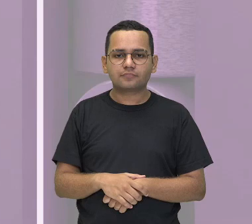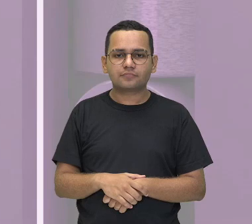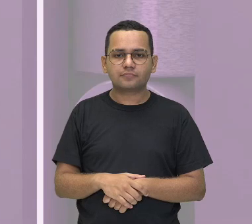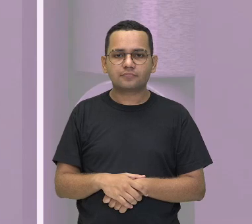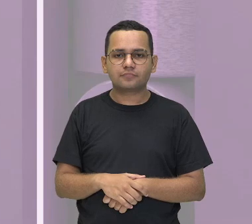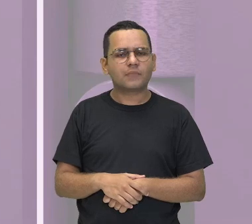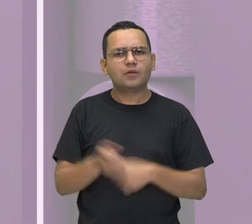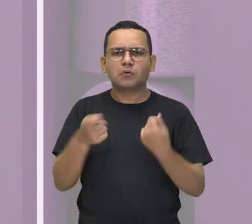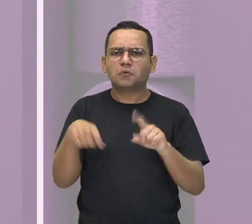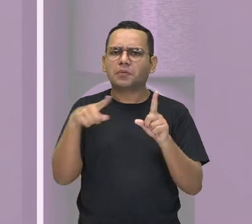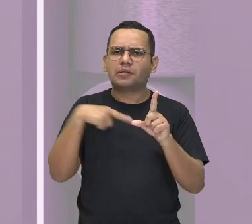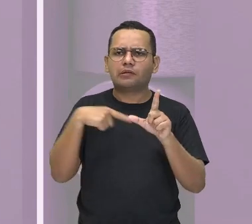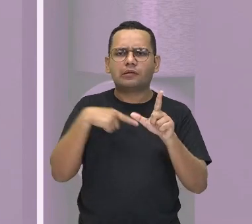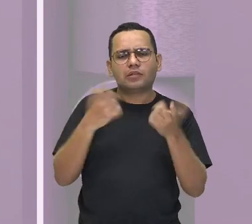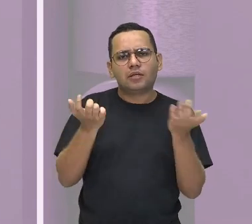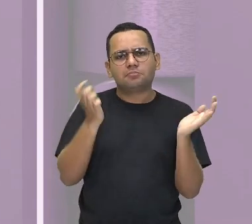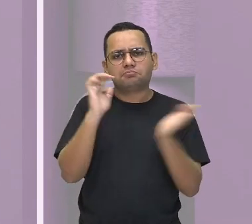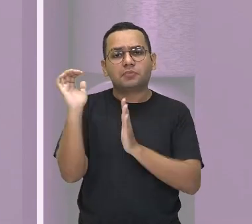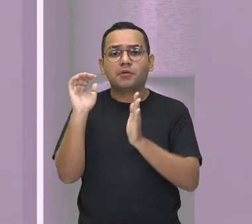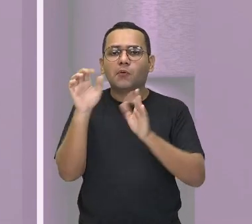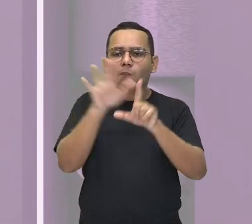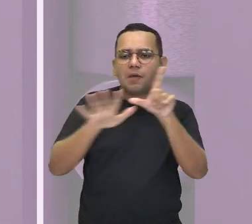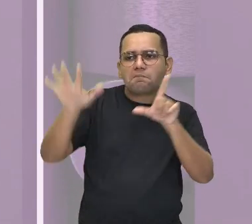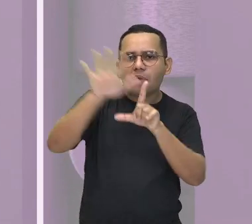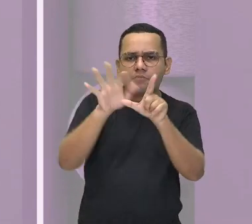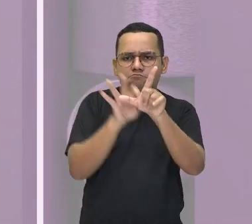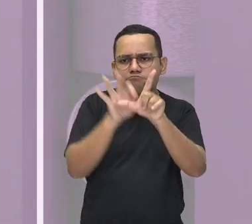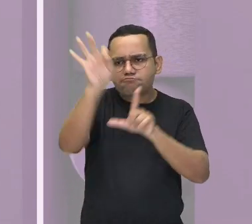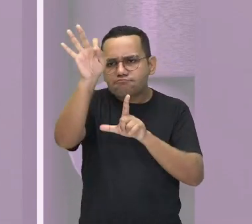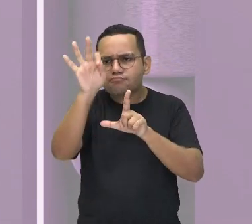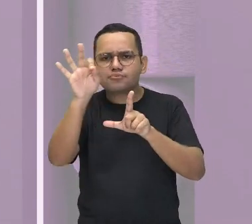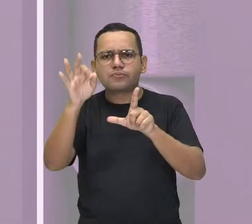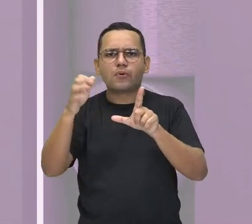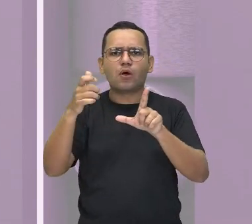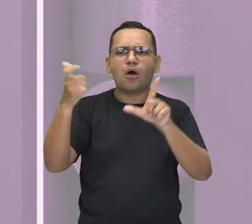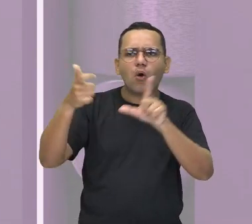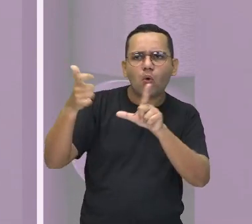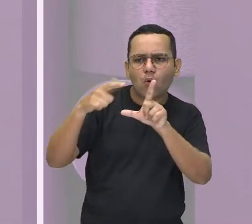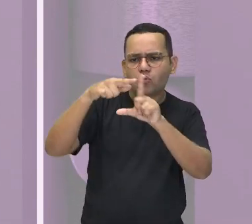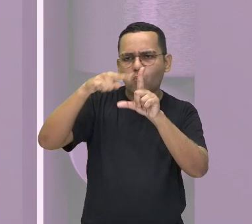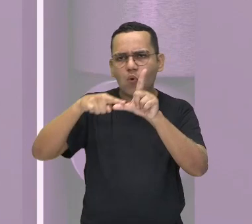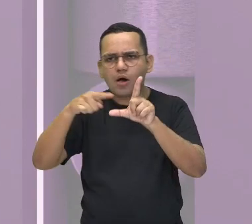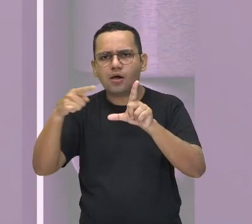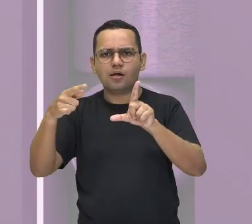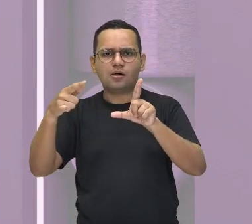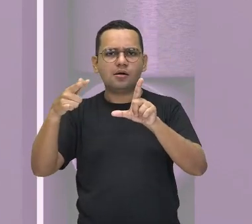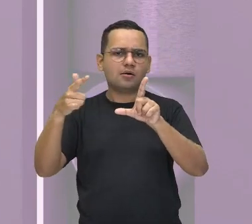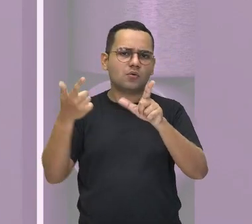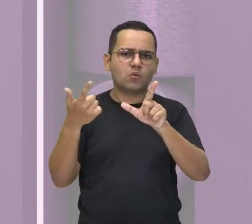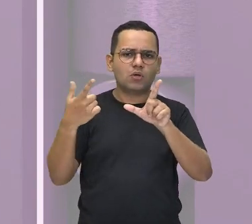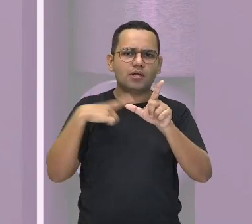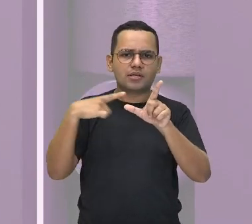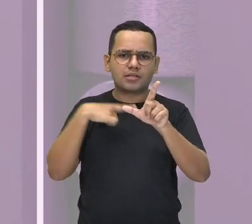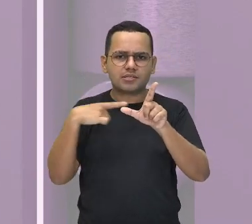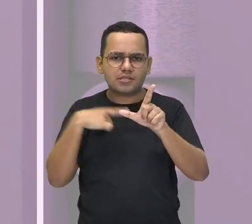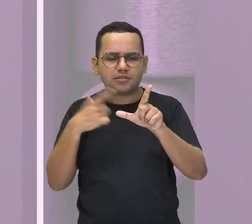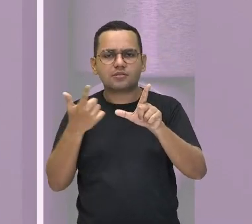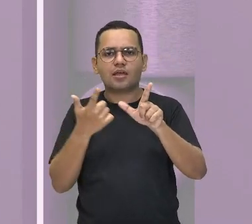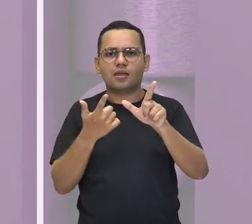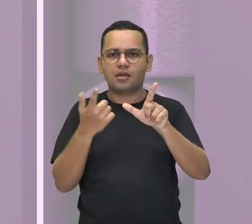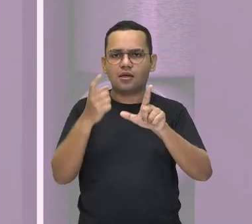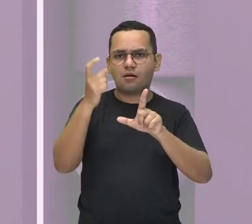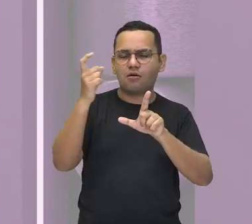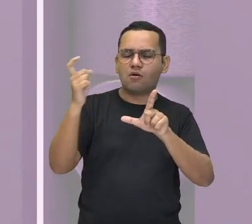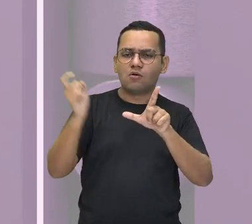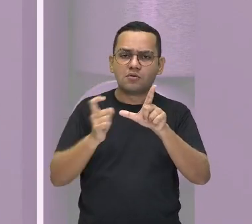plano cartesiano, sem verificar aí qual é o ângulo, né, que ele faz ali com o eixo x, você